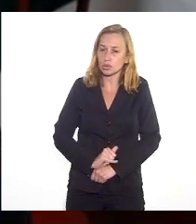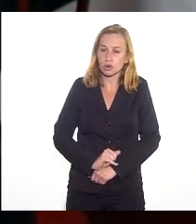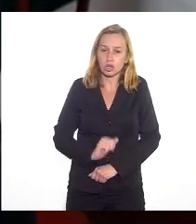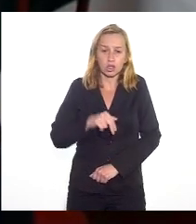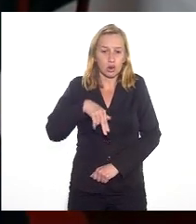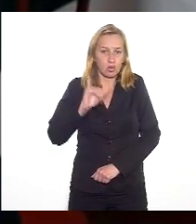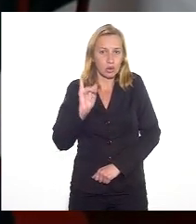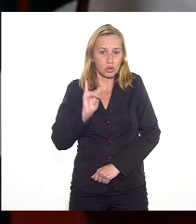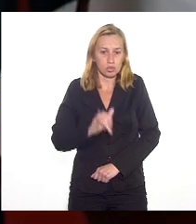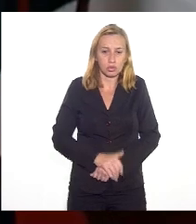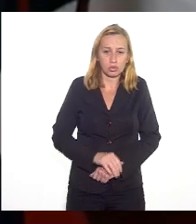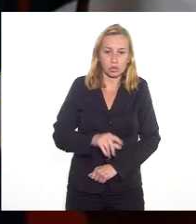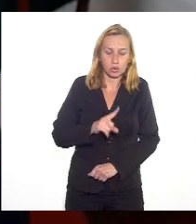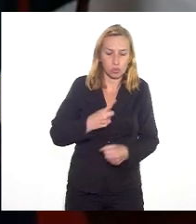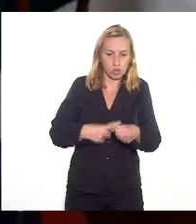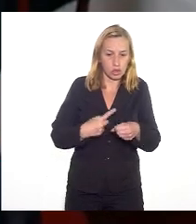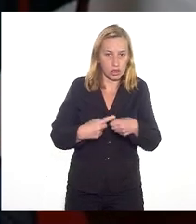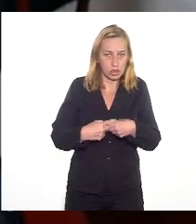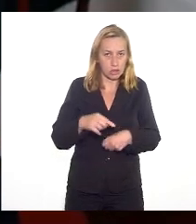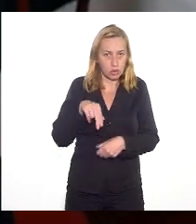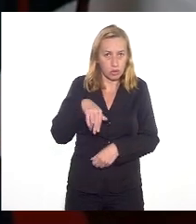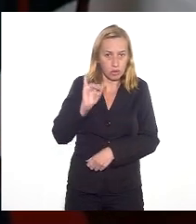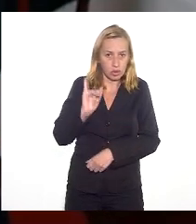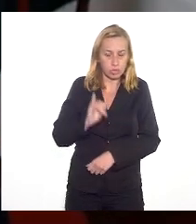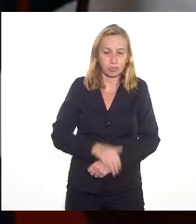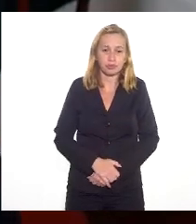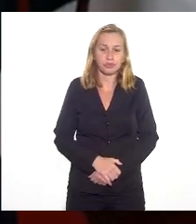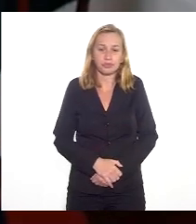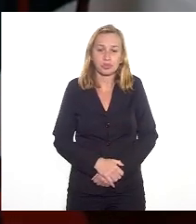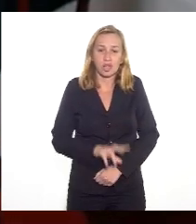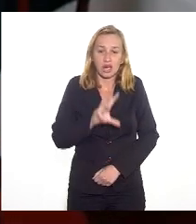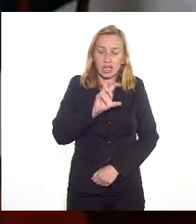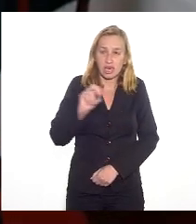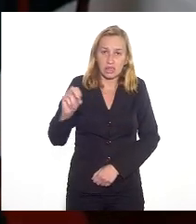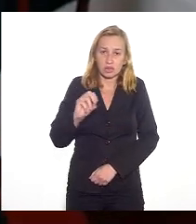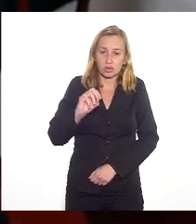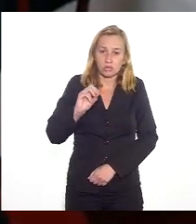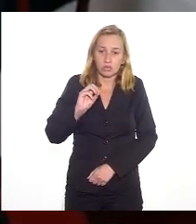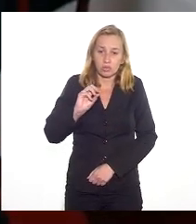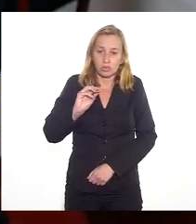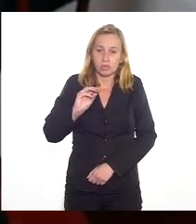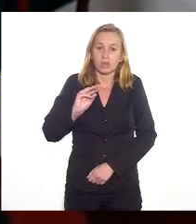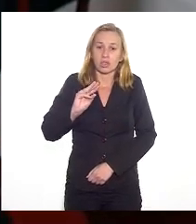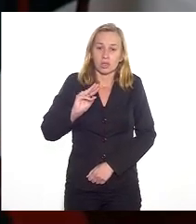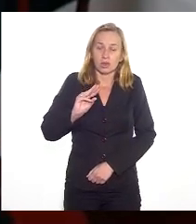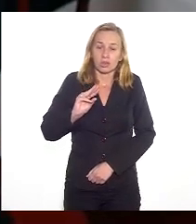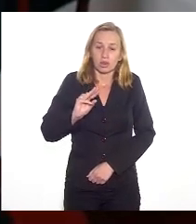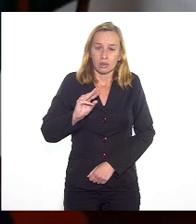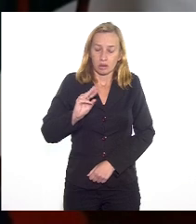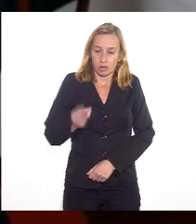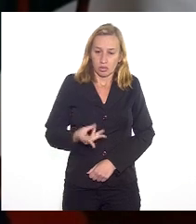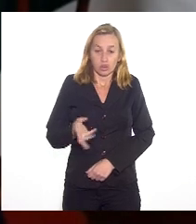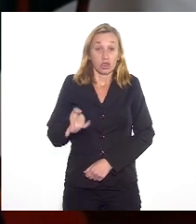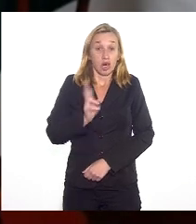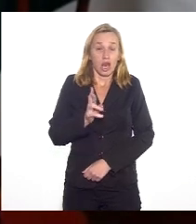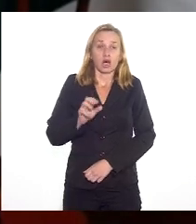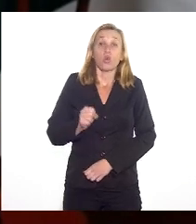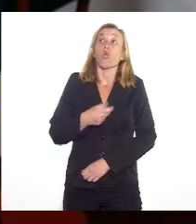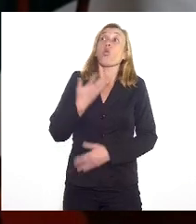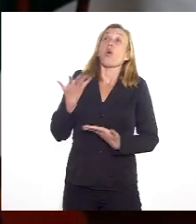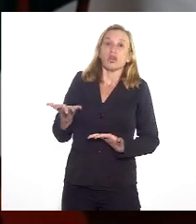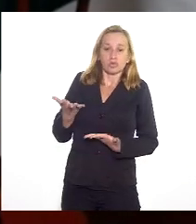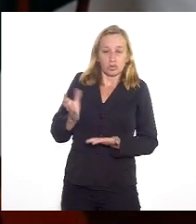Iguaçu, né, o município de Nova Iguaçu, R$500 milhões. Quando Nova Iguaçu teve